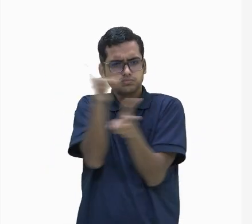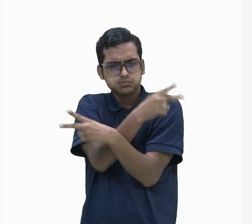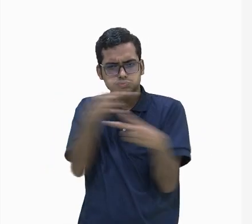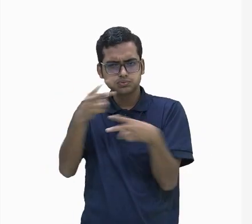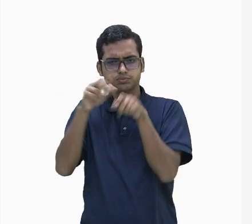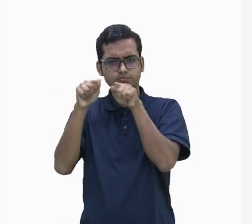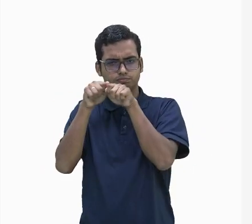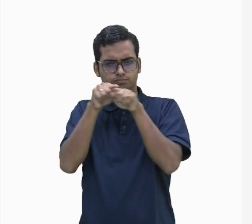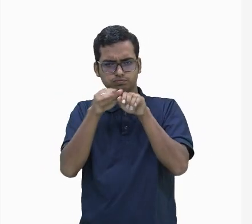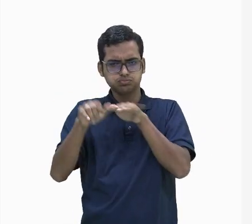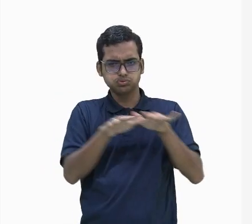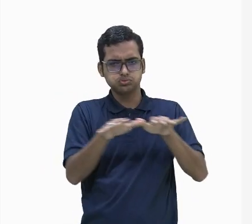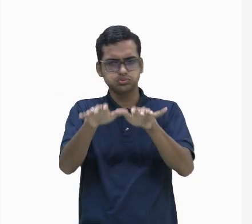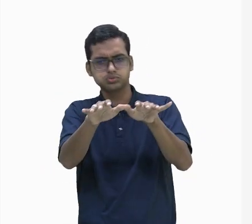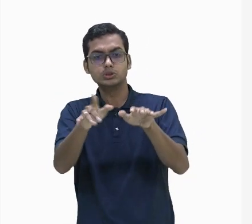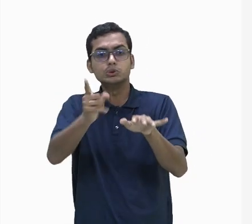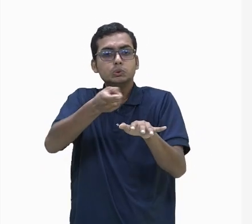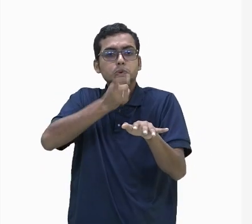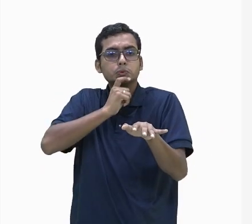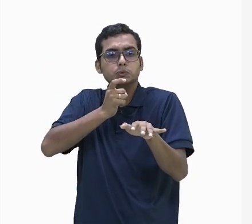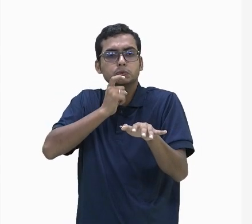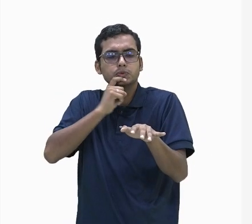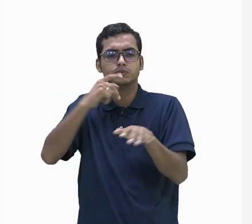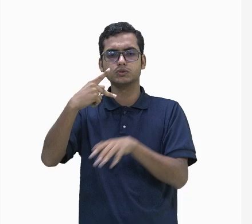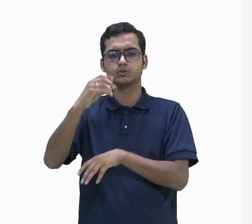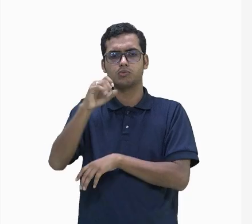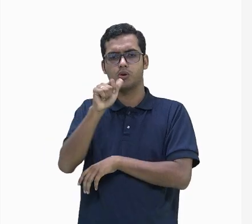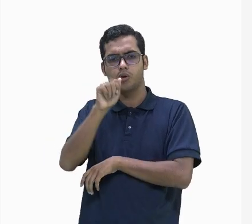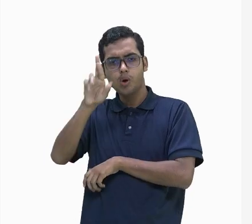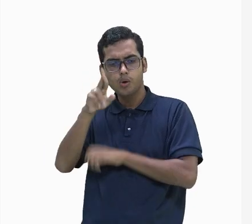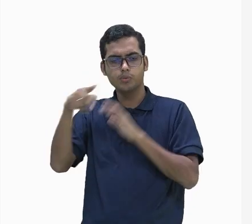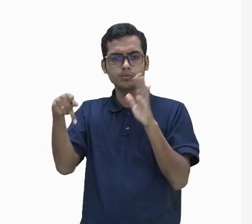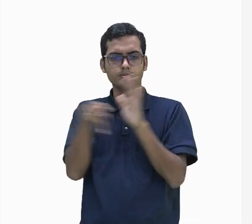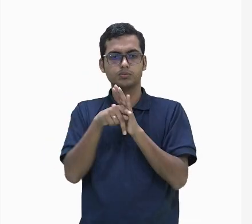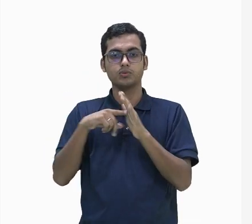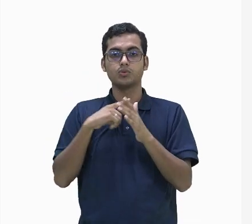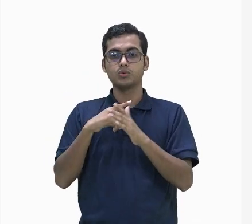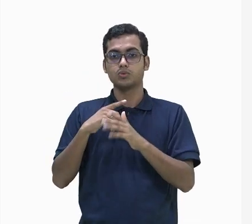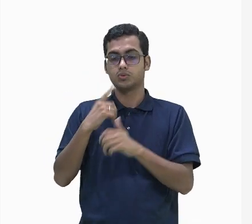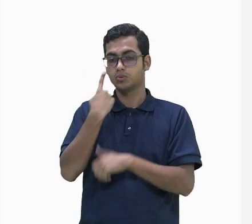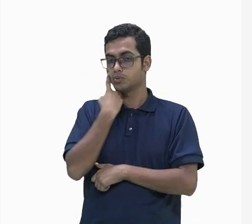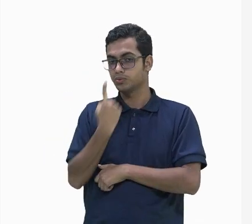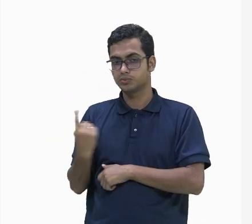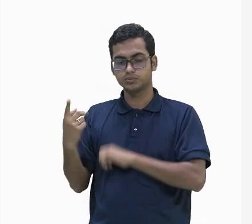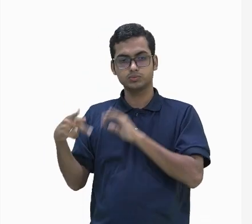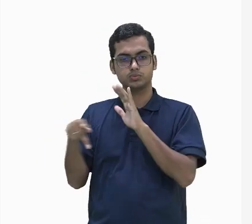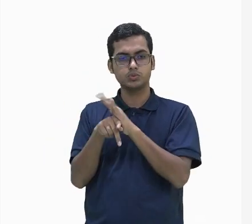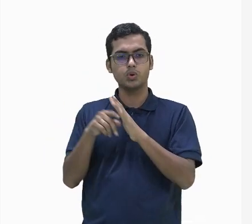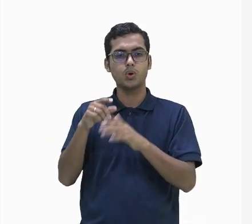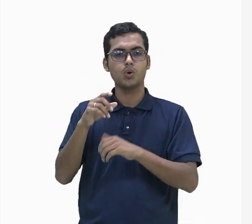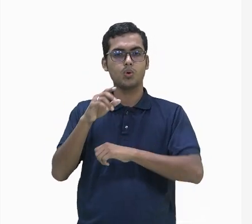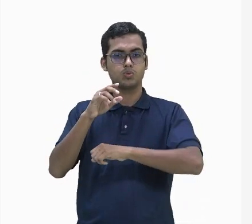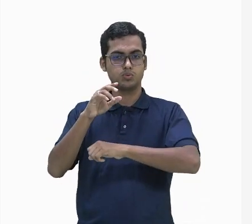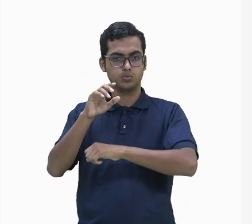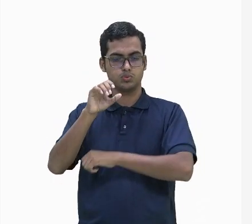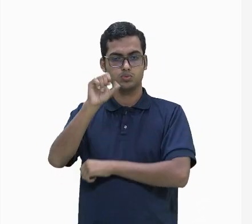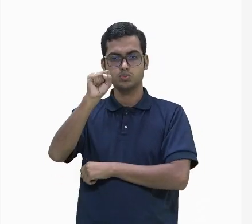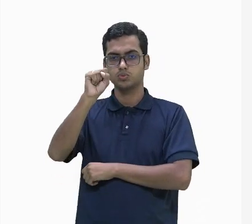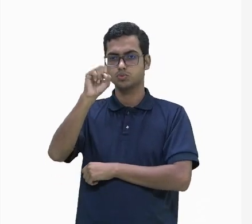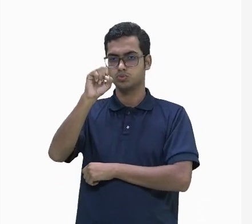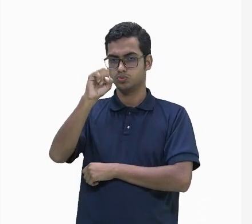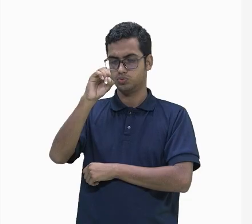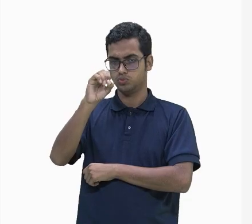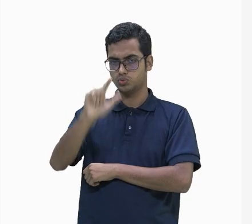né, de origem polar que atingem o sul de Rondônia e o Acre e às vezes chega até aqui